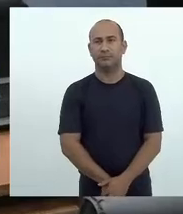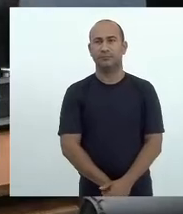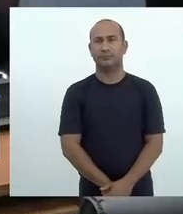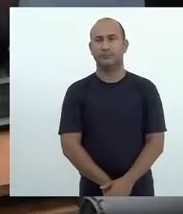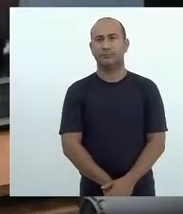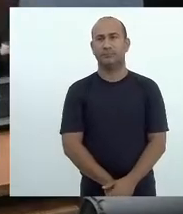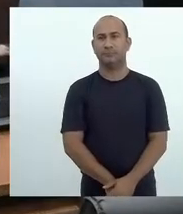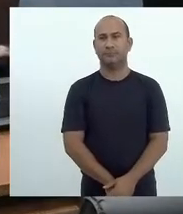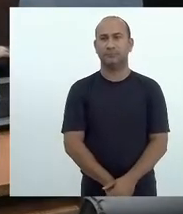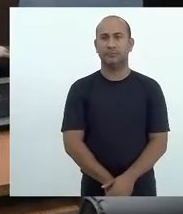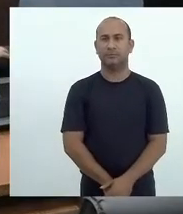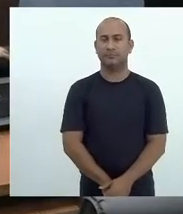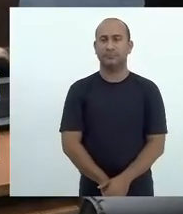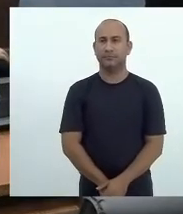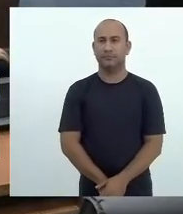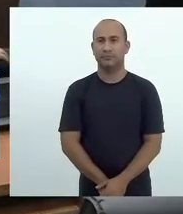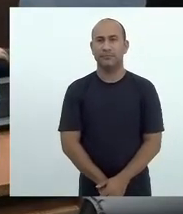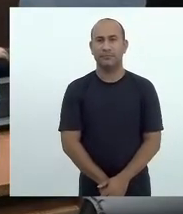plenário. Da onde?